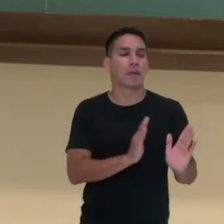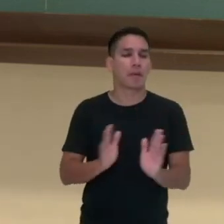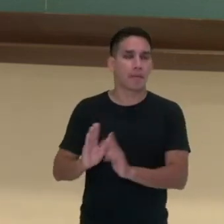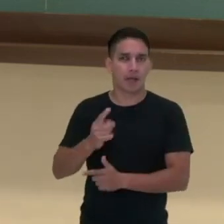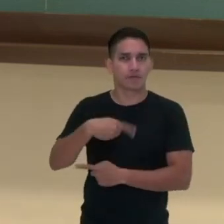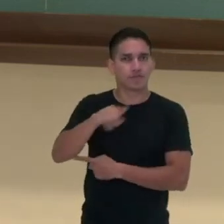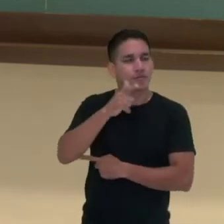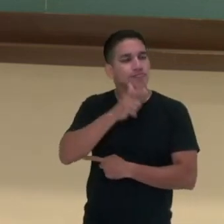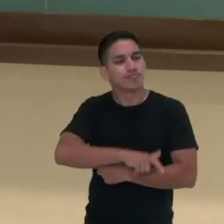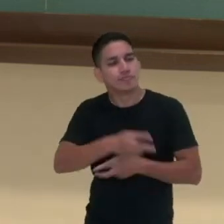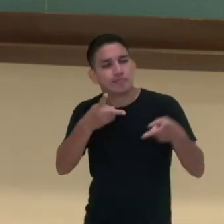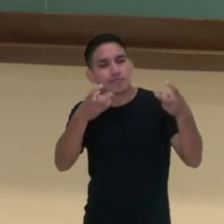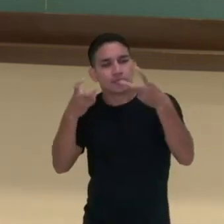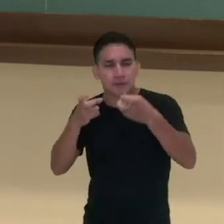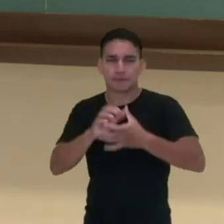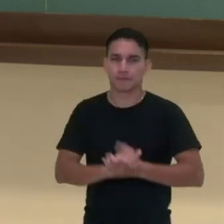verificarem.